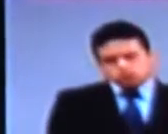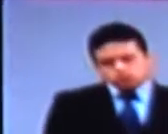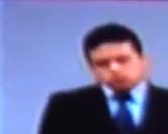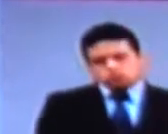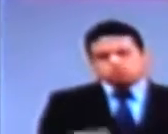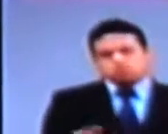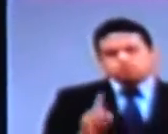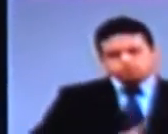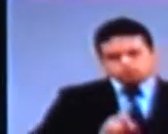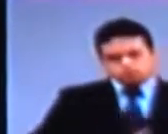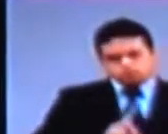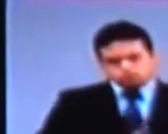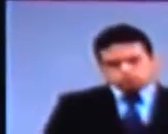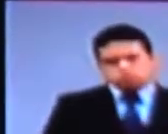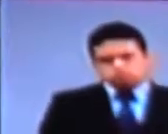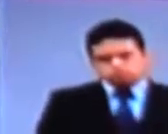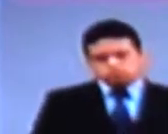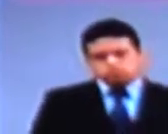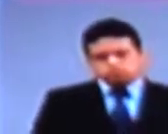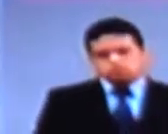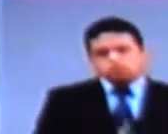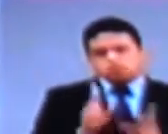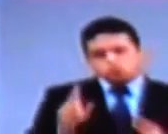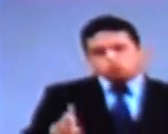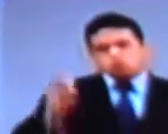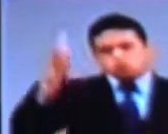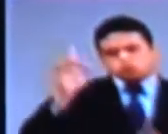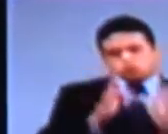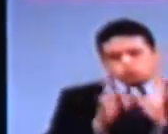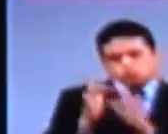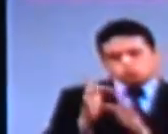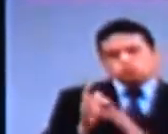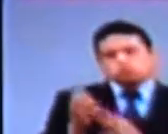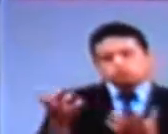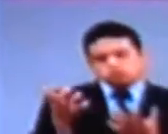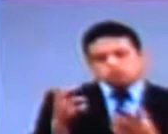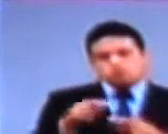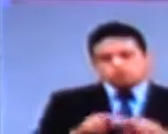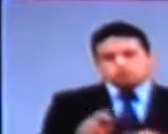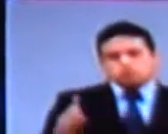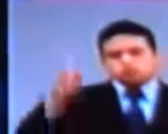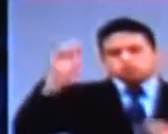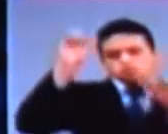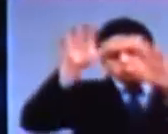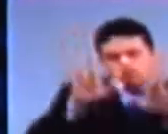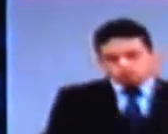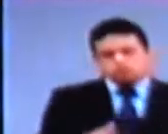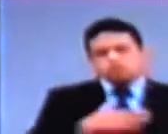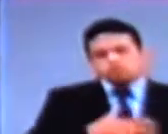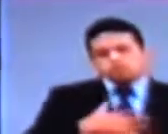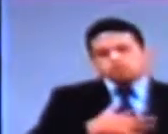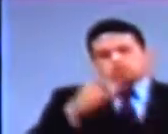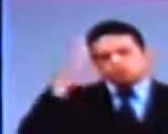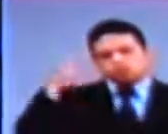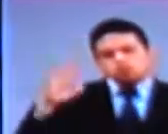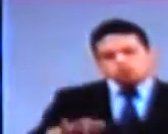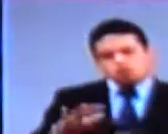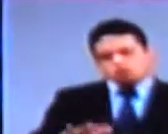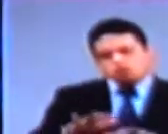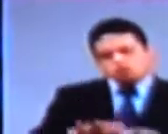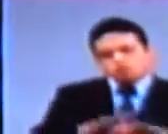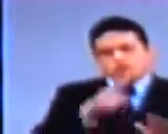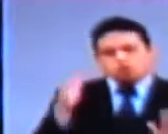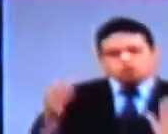sejamos verdadeiros como quer nosso Senhor Jesus Cristo. Muito obrigado, que Deus nos abençoe e feliz caminhada com Maria